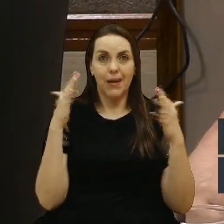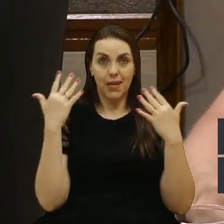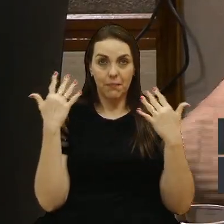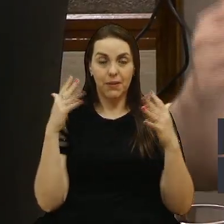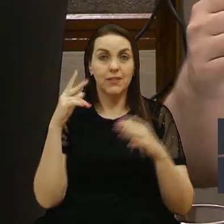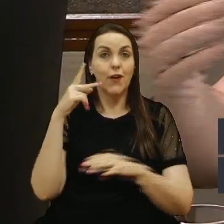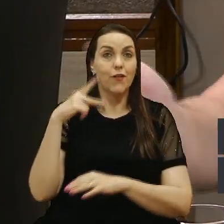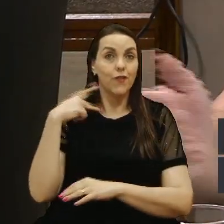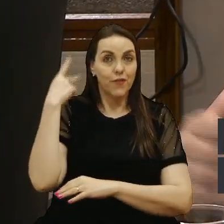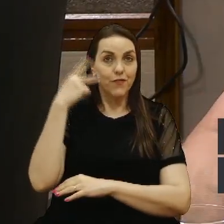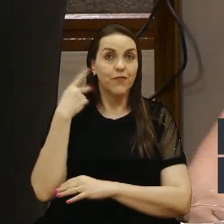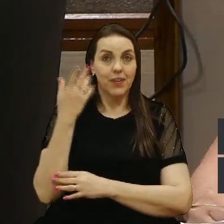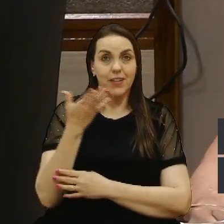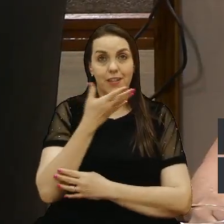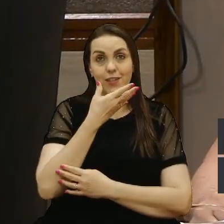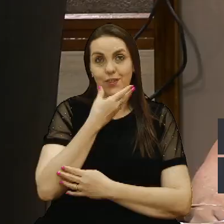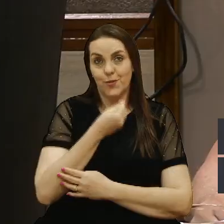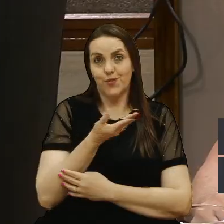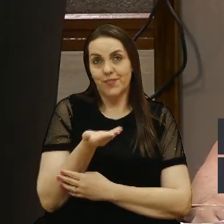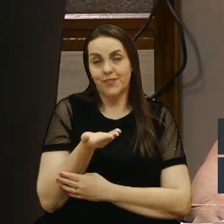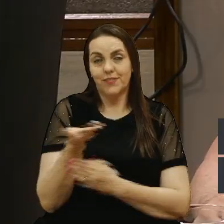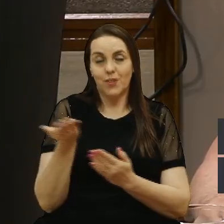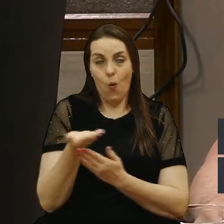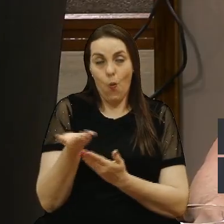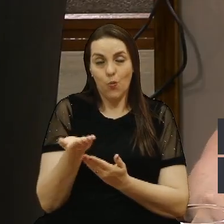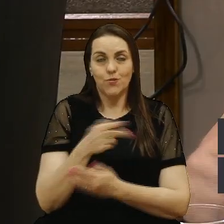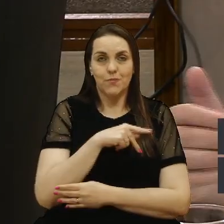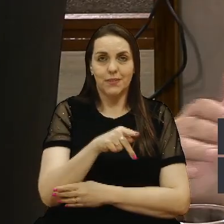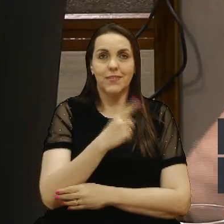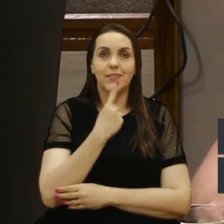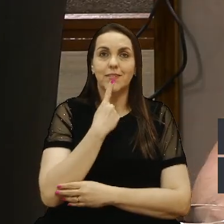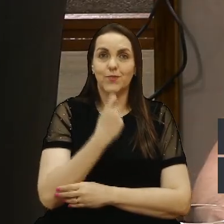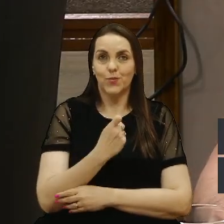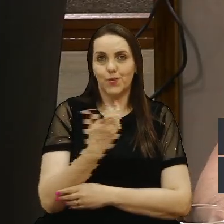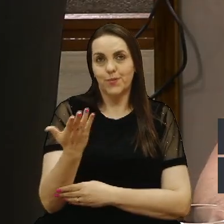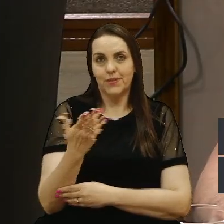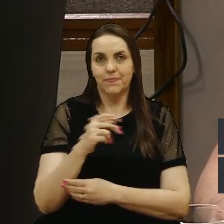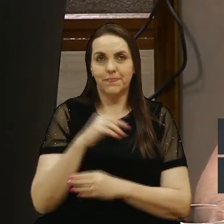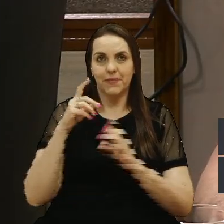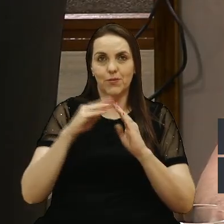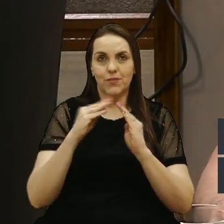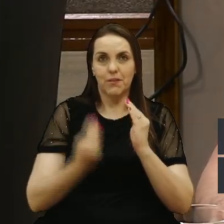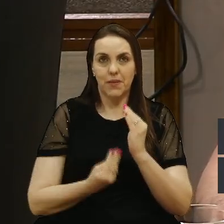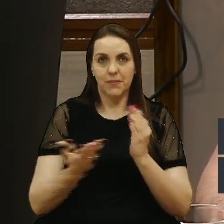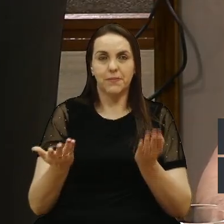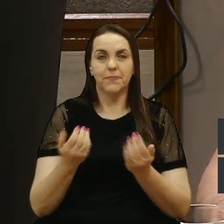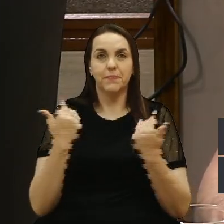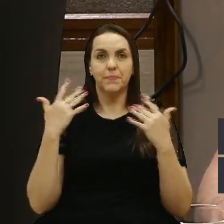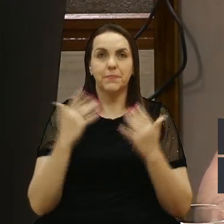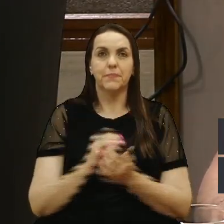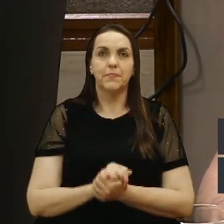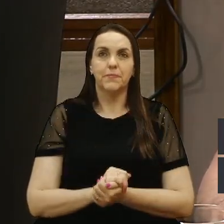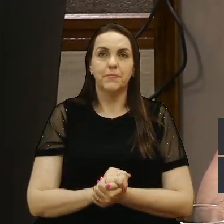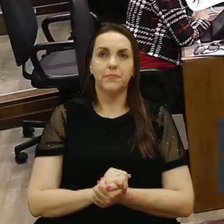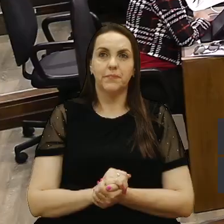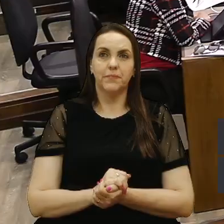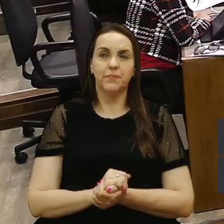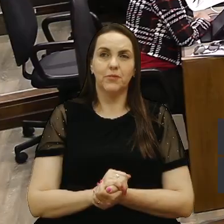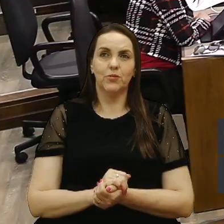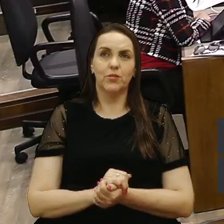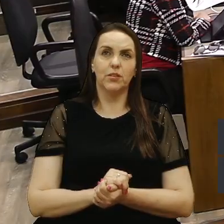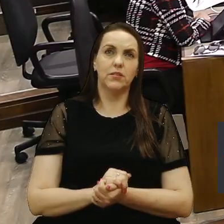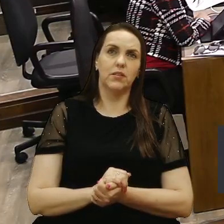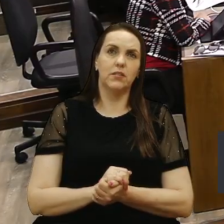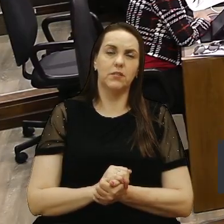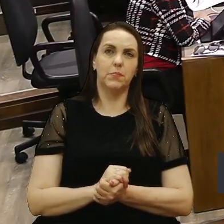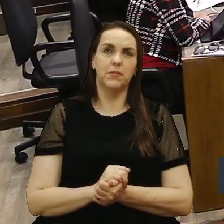vereador e hoje presidente do SAMAI, João Wes, e que continue aí fazendo esse ótimo trabalho em frente ao SAMAI. Obrigado. Obrigado, presidente.